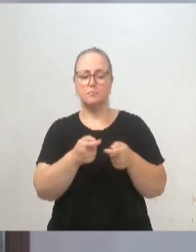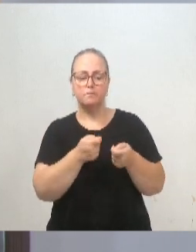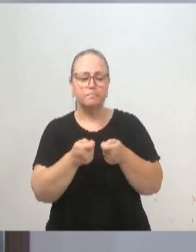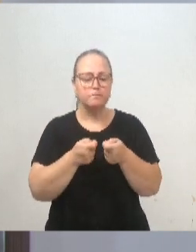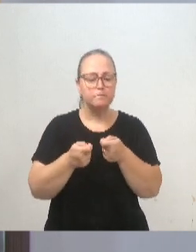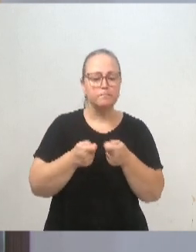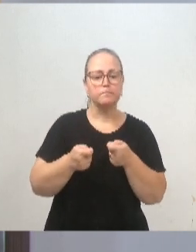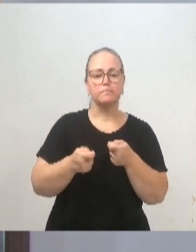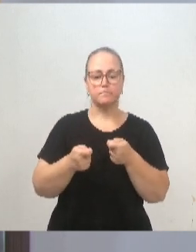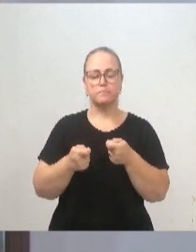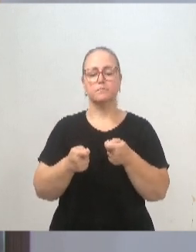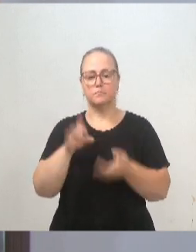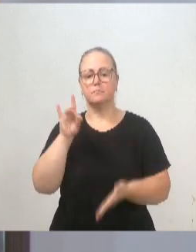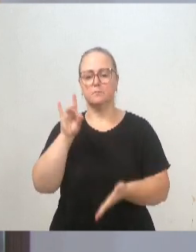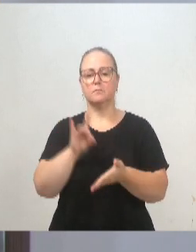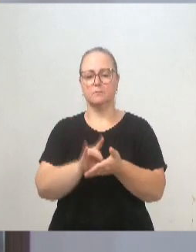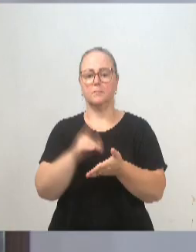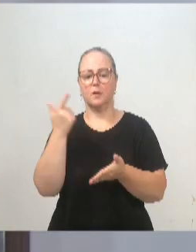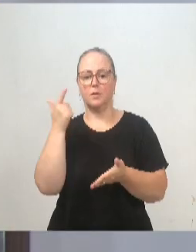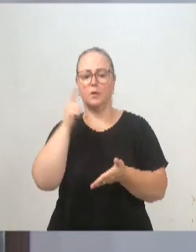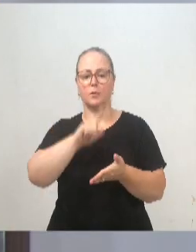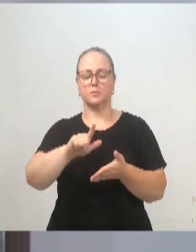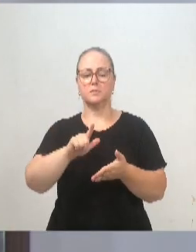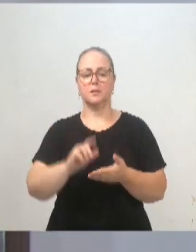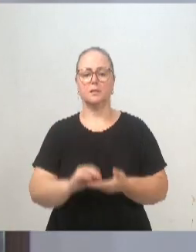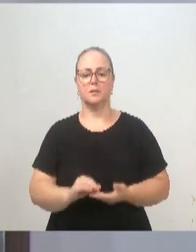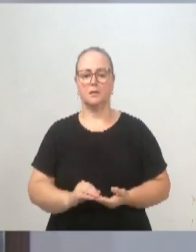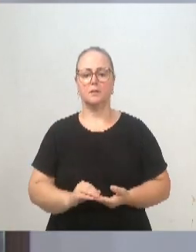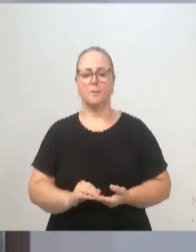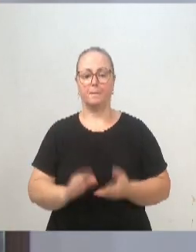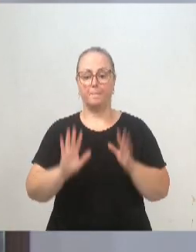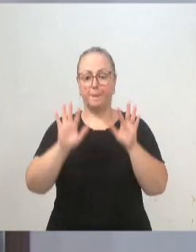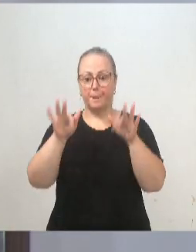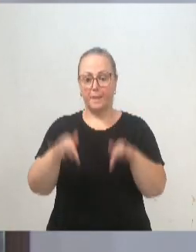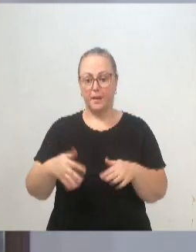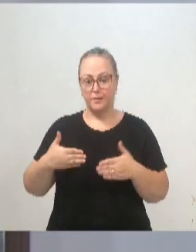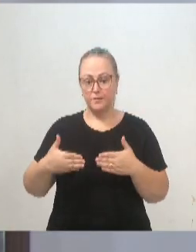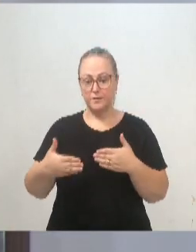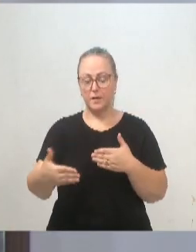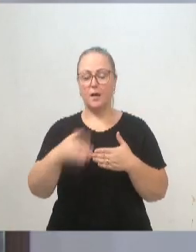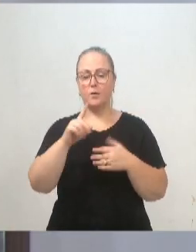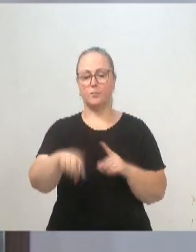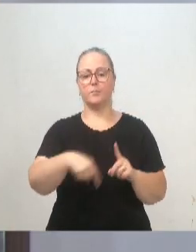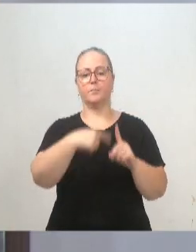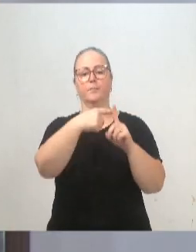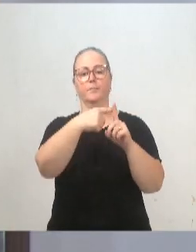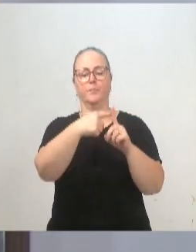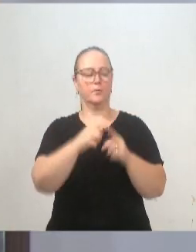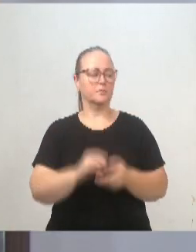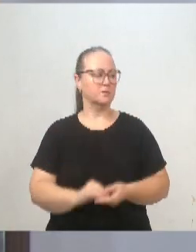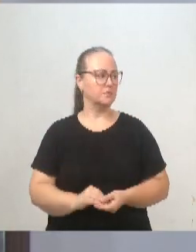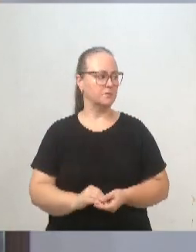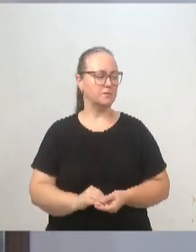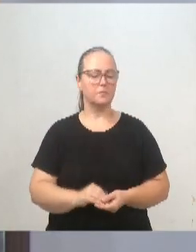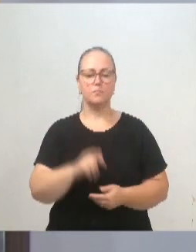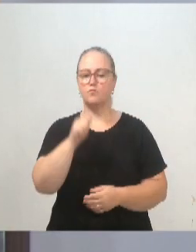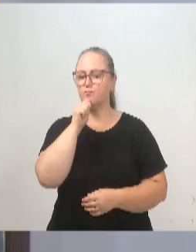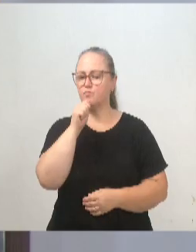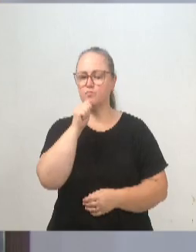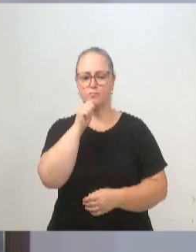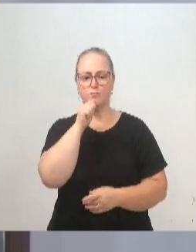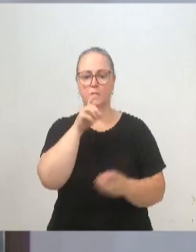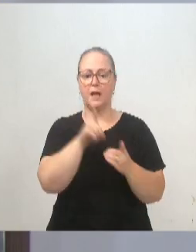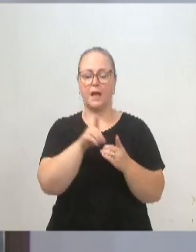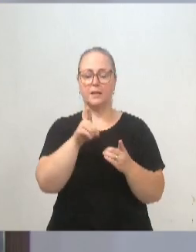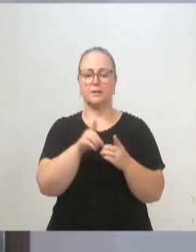conseguir desenvolver, certamente chegaremos no final do ano com resultado positivo e não deixando de atender grande parte